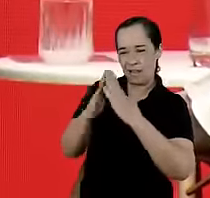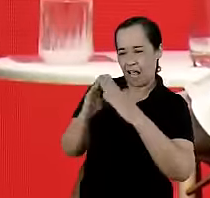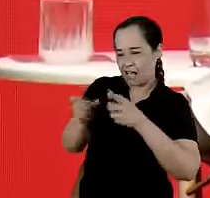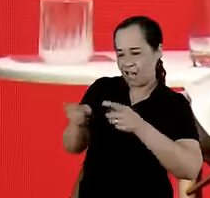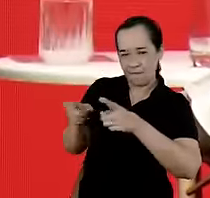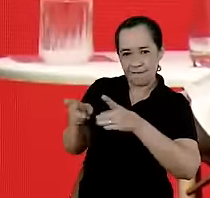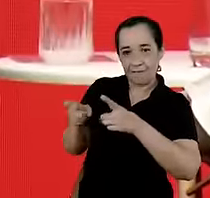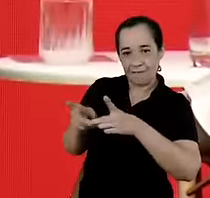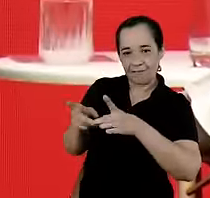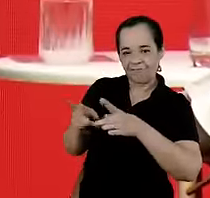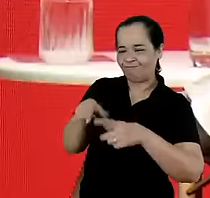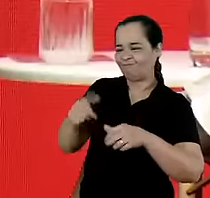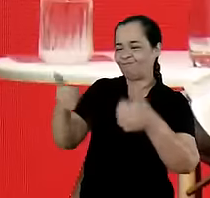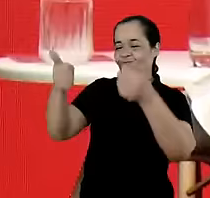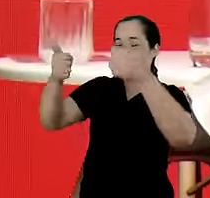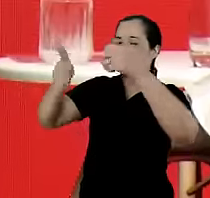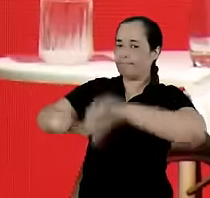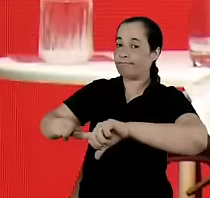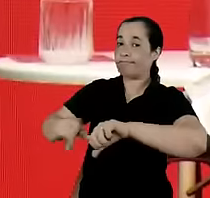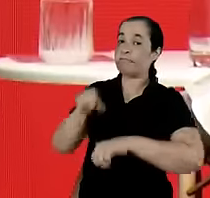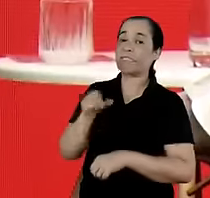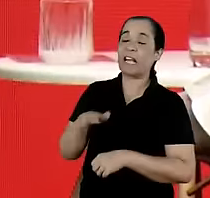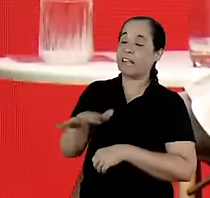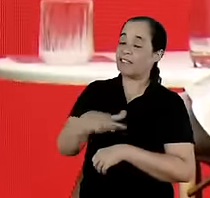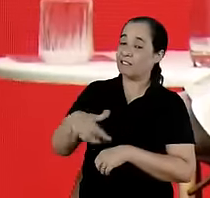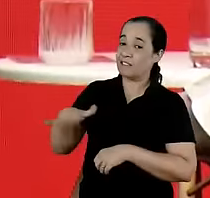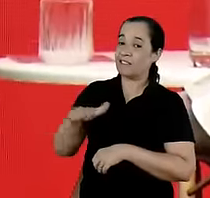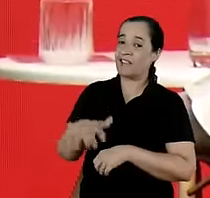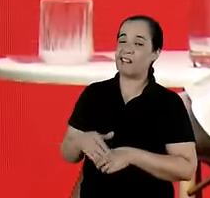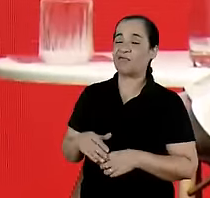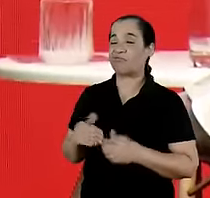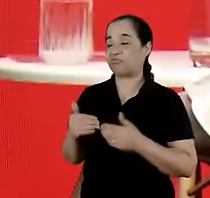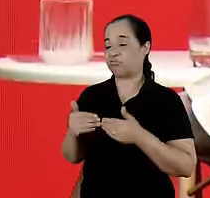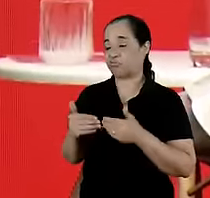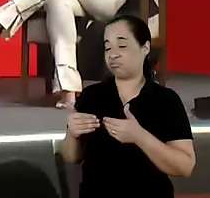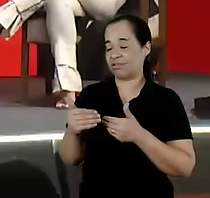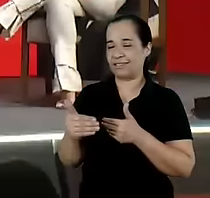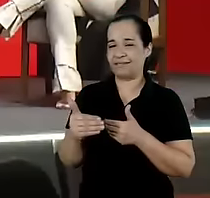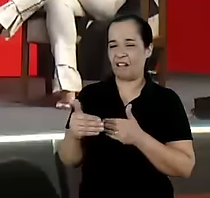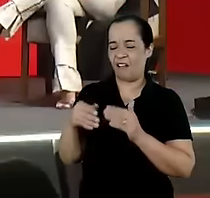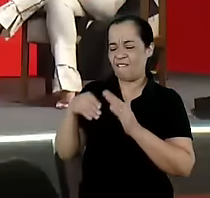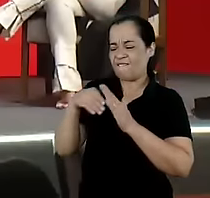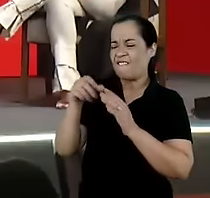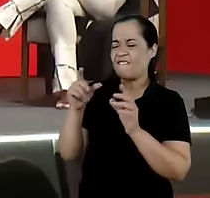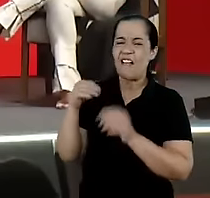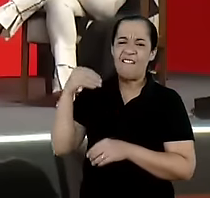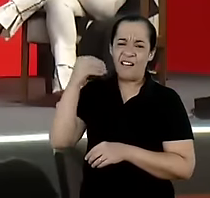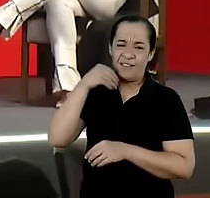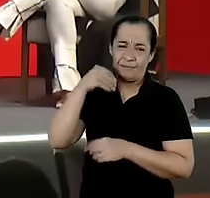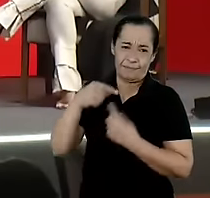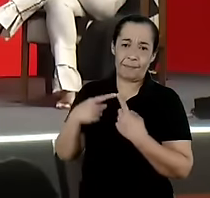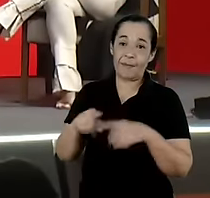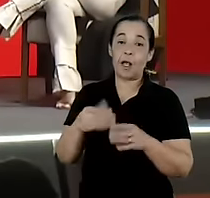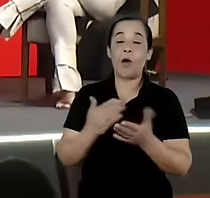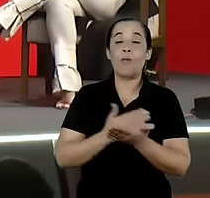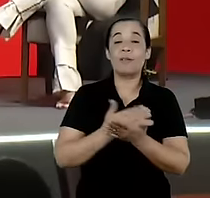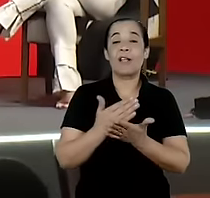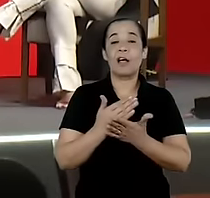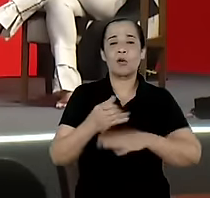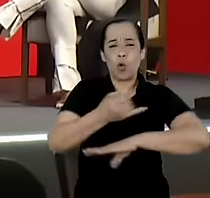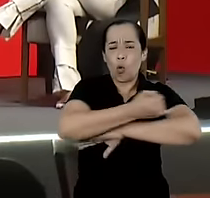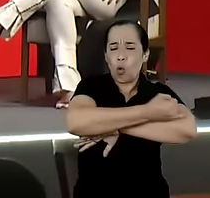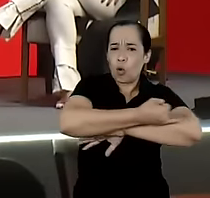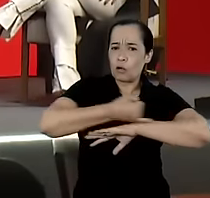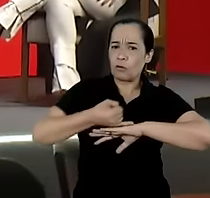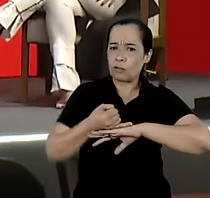eh realmente mais vagar mas o governo tem compensado com investimentos em infraestrutura Tanto que por isso assim uma coisa que